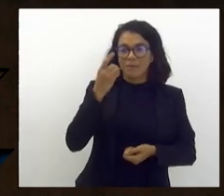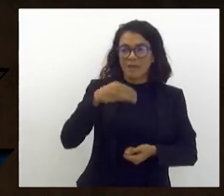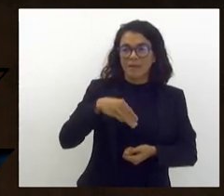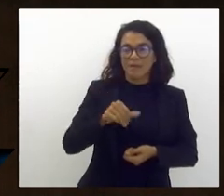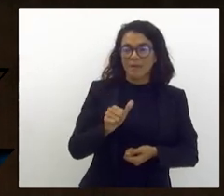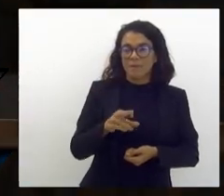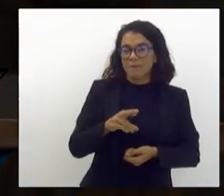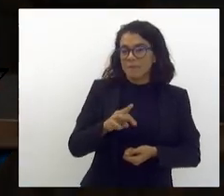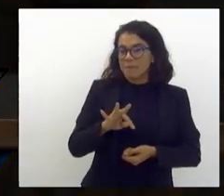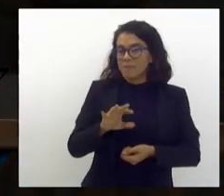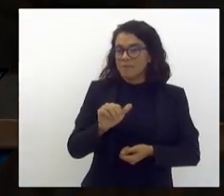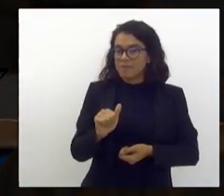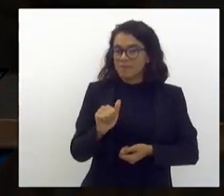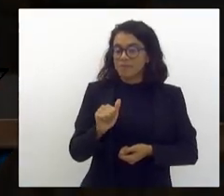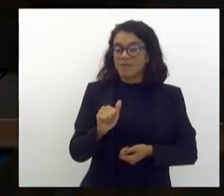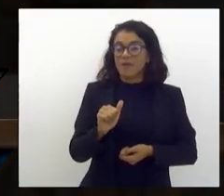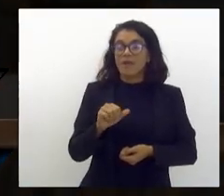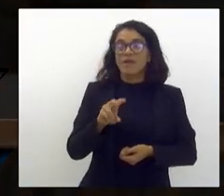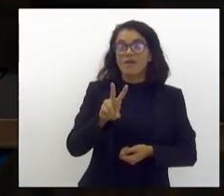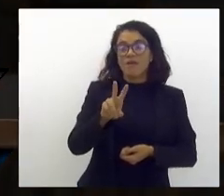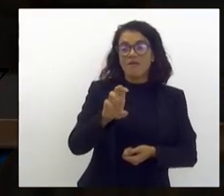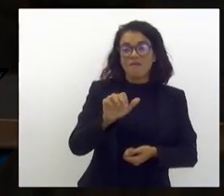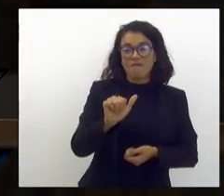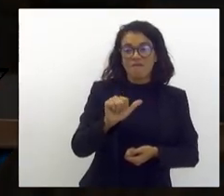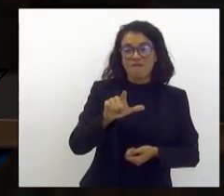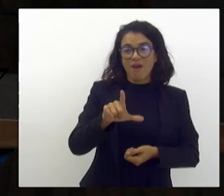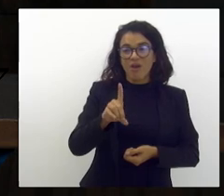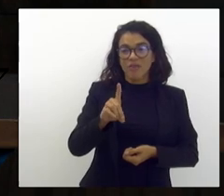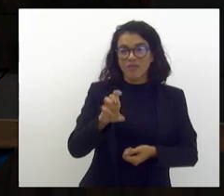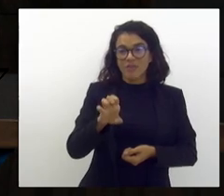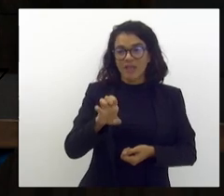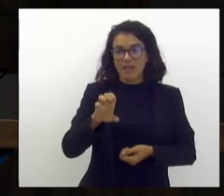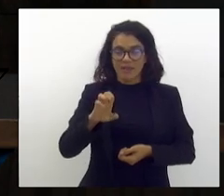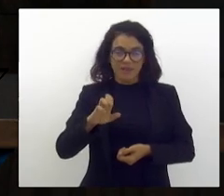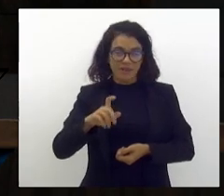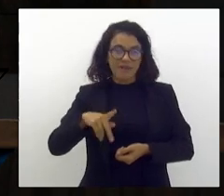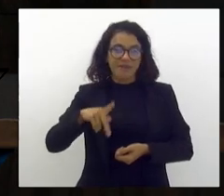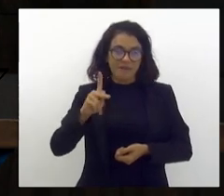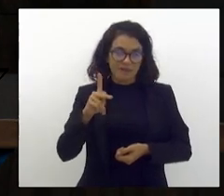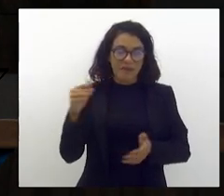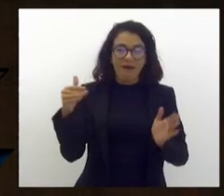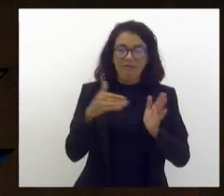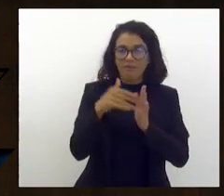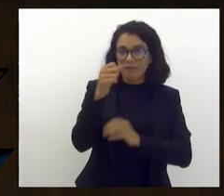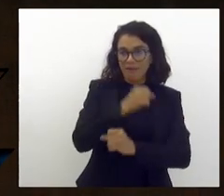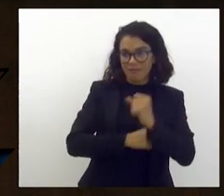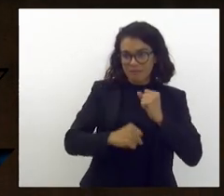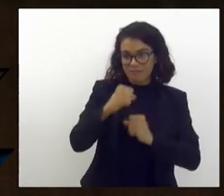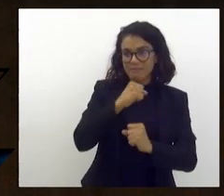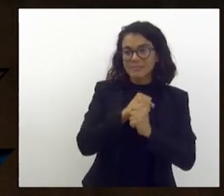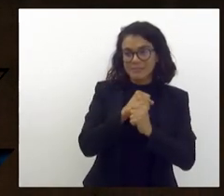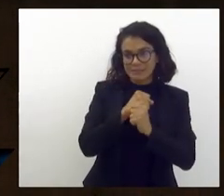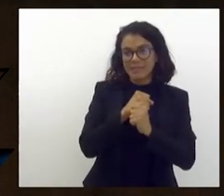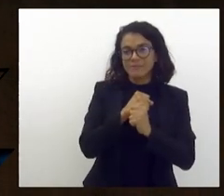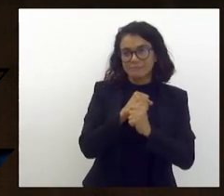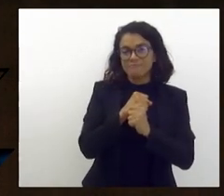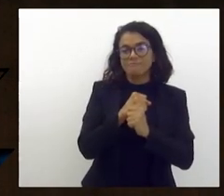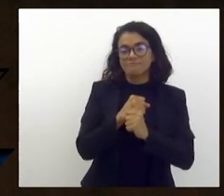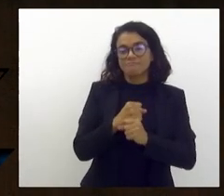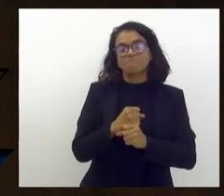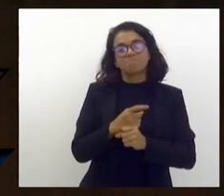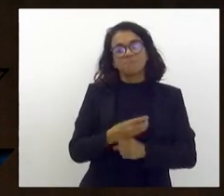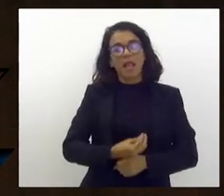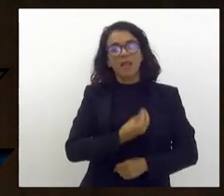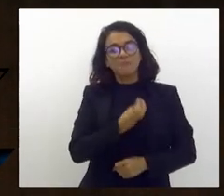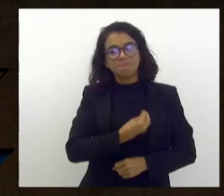Rocha, e o Valdec, nosso querido companheiro Valdec, até o ano passado, presidia essa